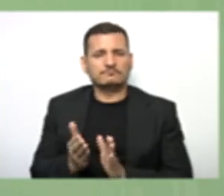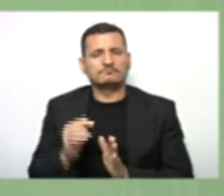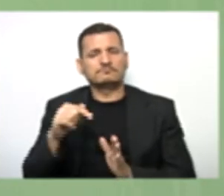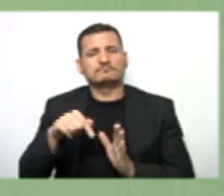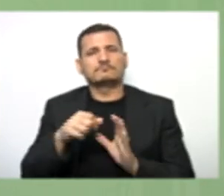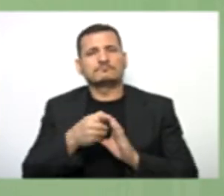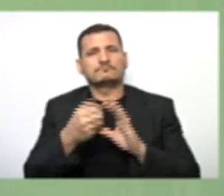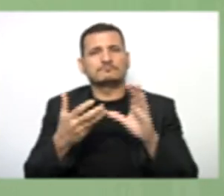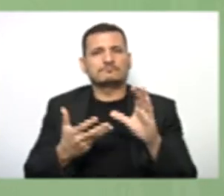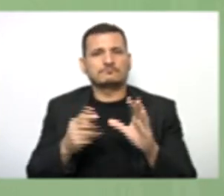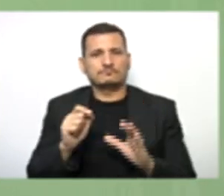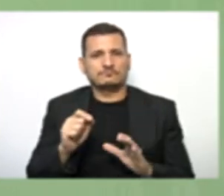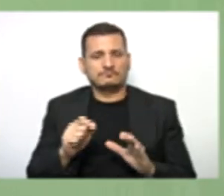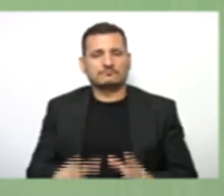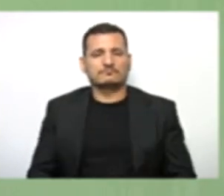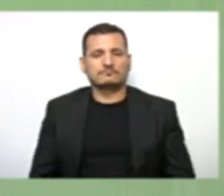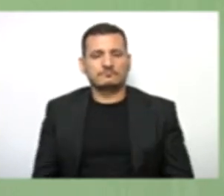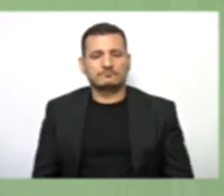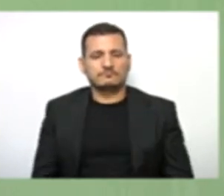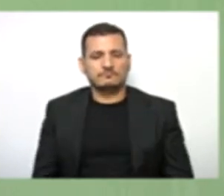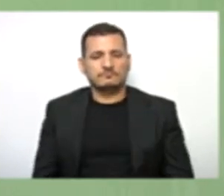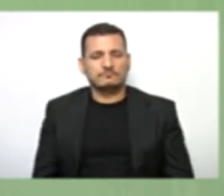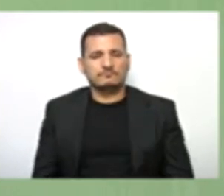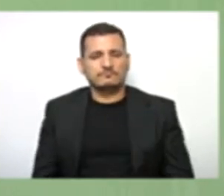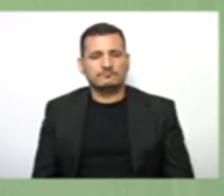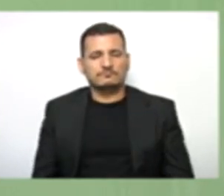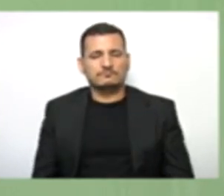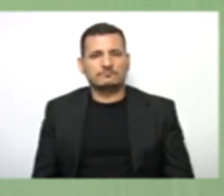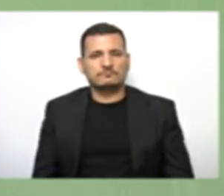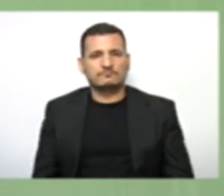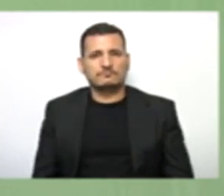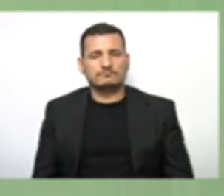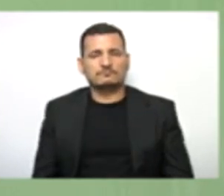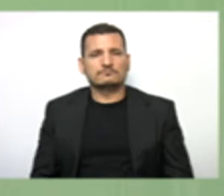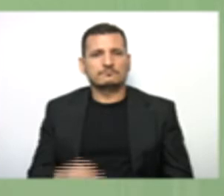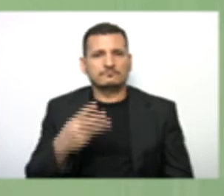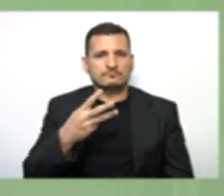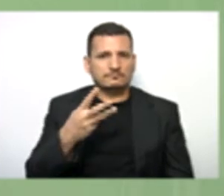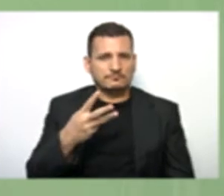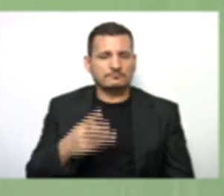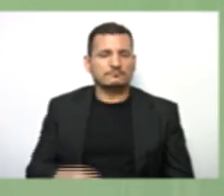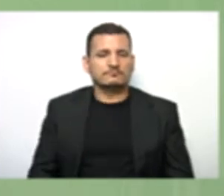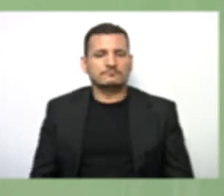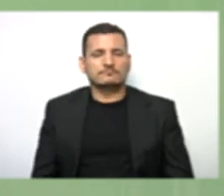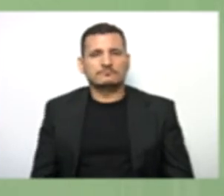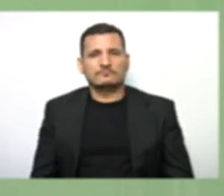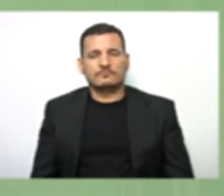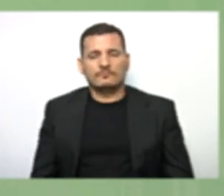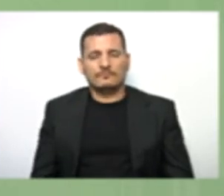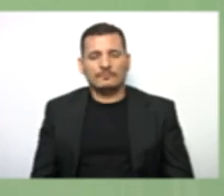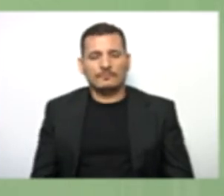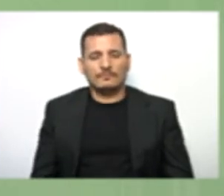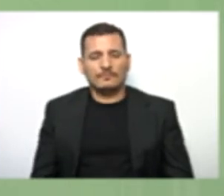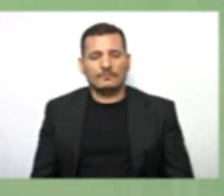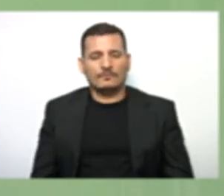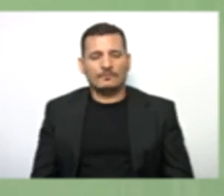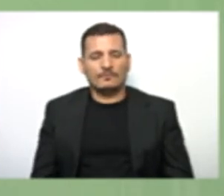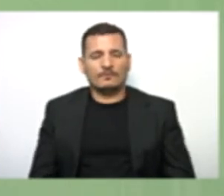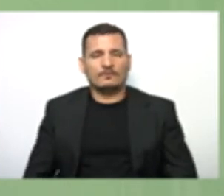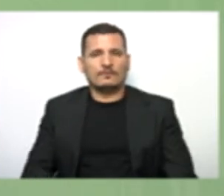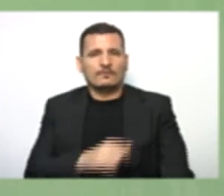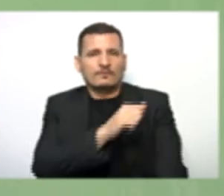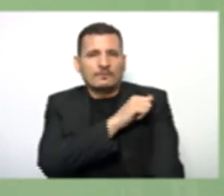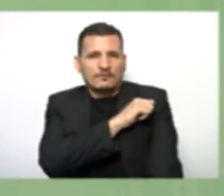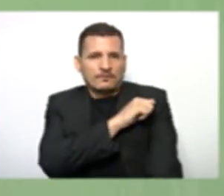caracterizam? Alguma colaboração? Questão 3. Então, o nosso aluno lá de Ouro Preto, ela